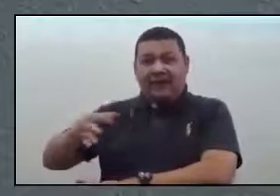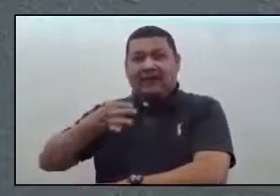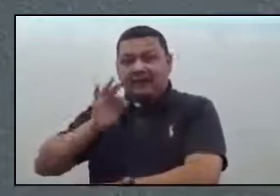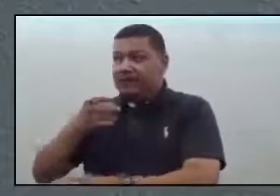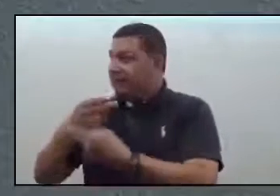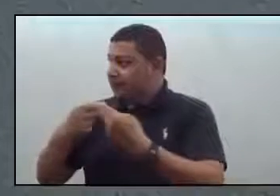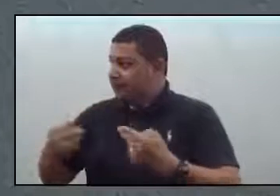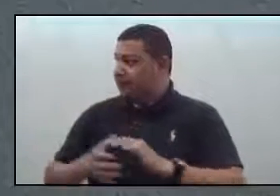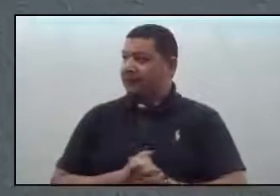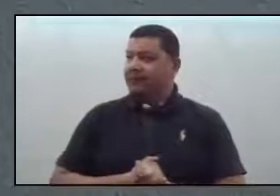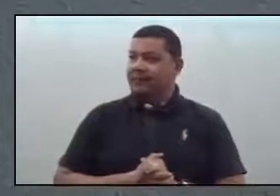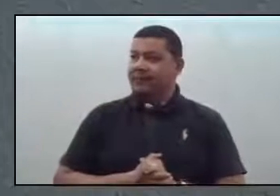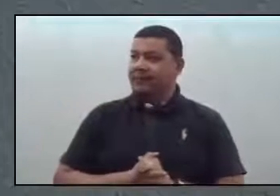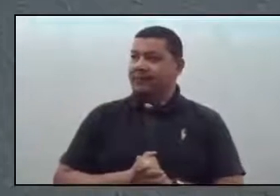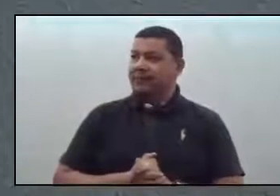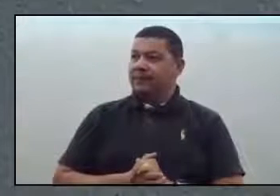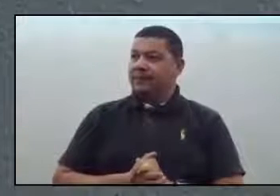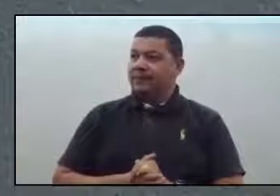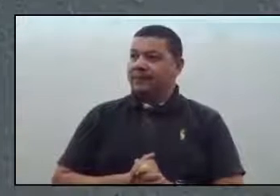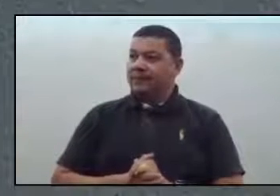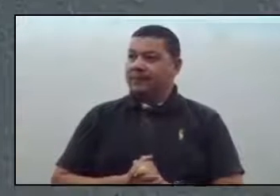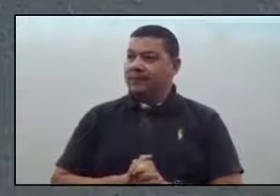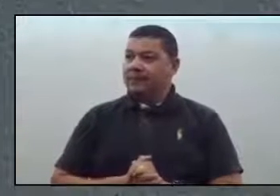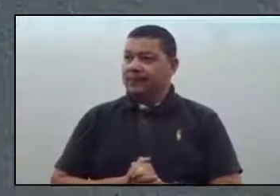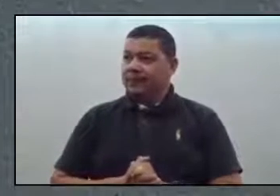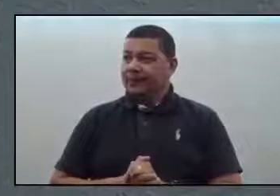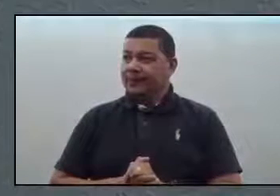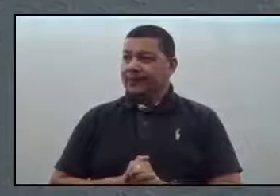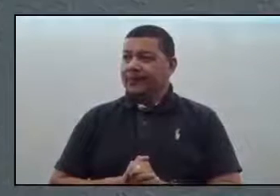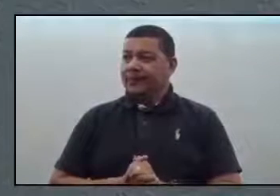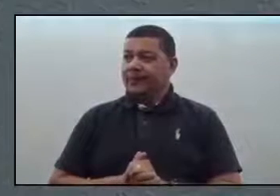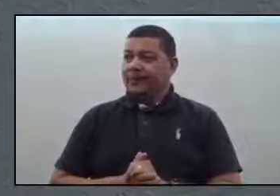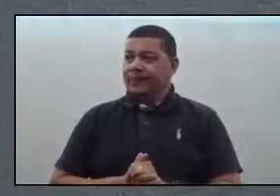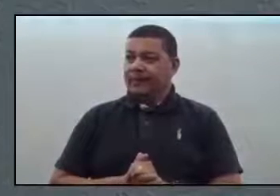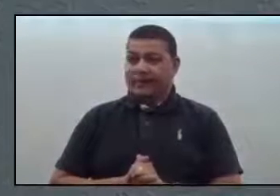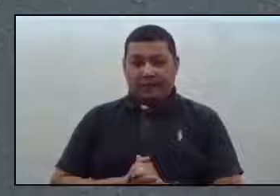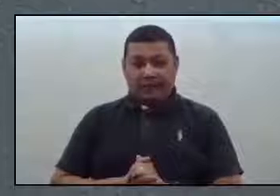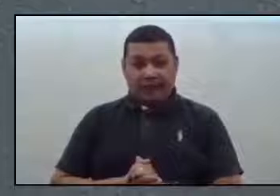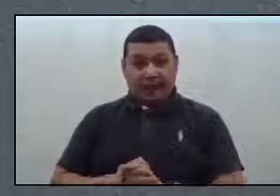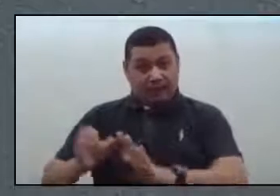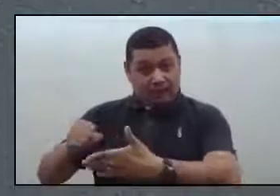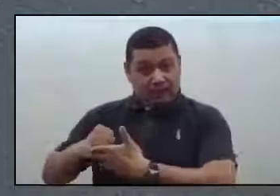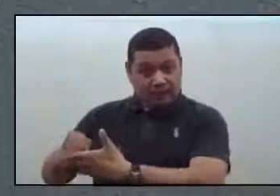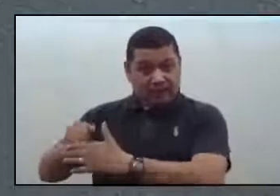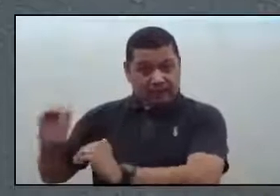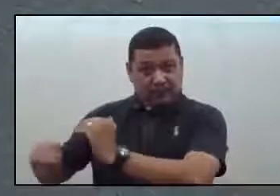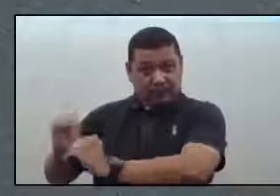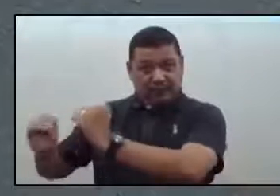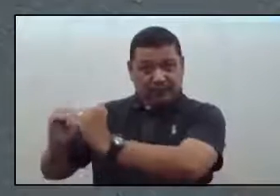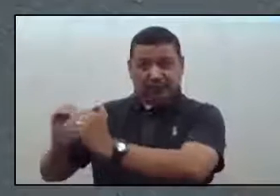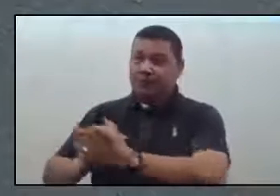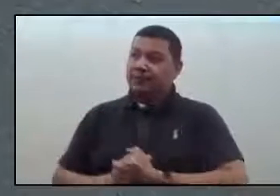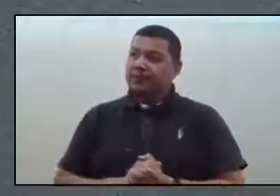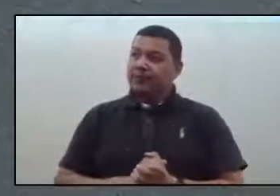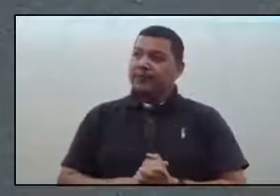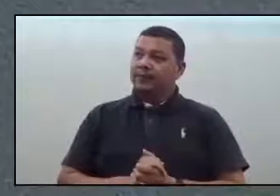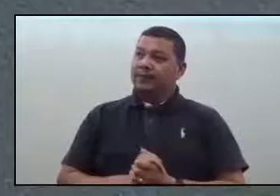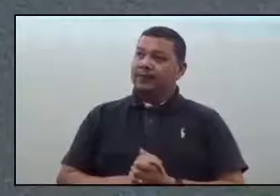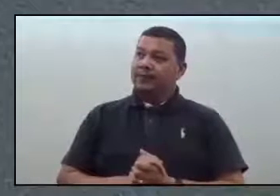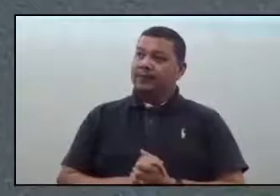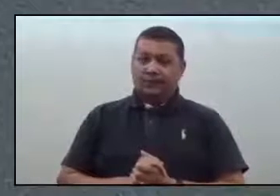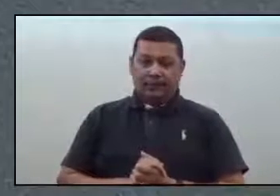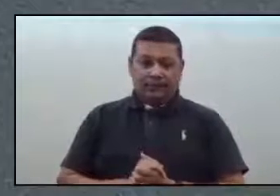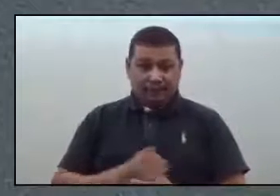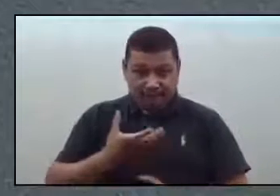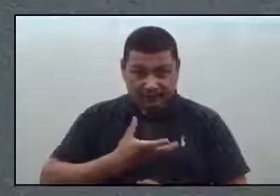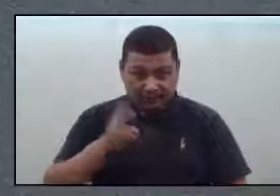na realidade. E aí, nessa construção e fortalecimento dessa região, queria